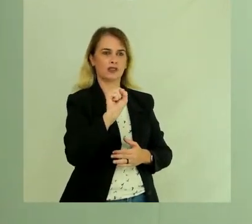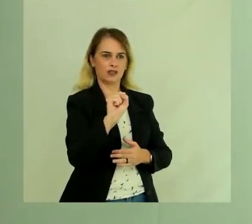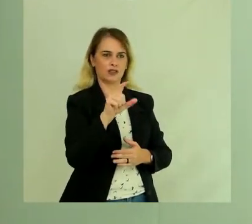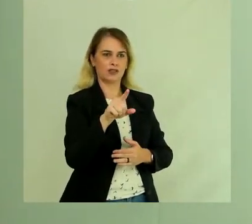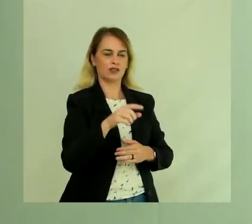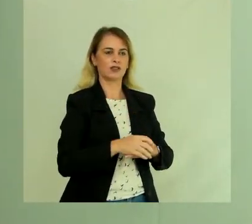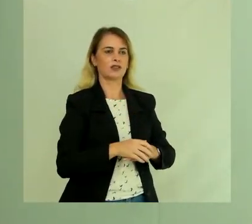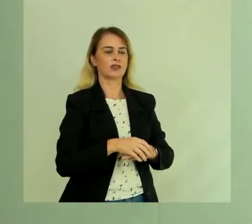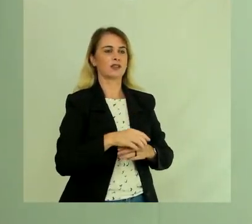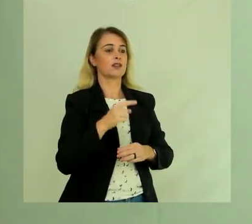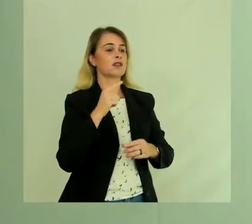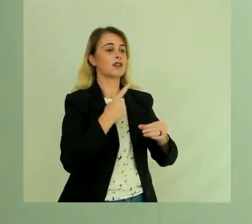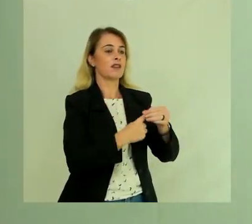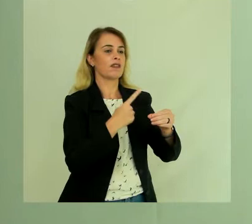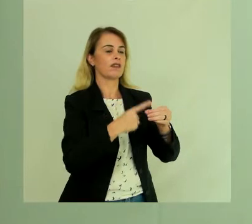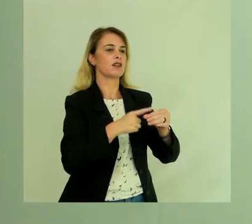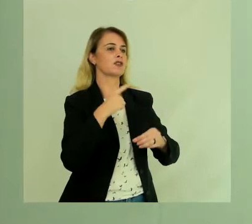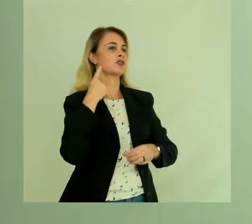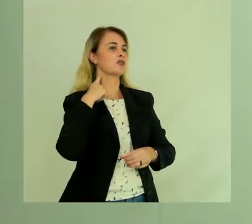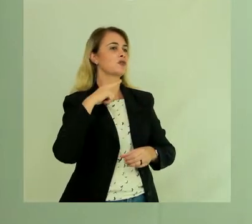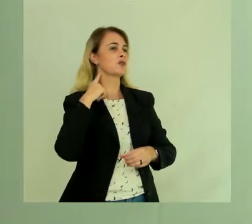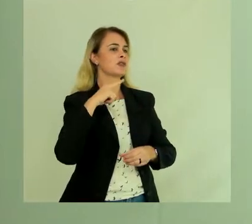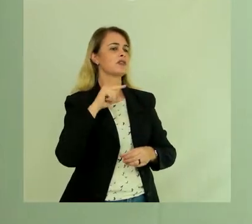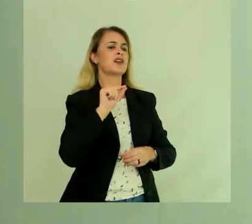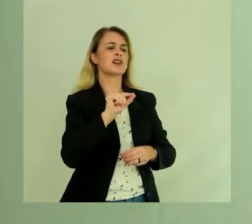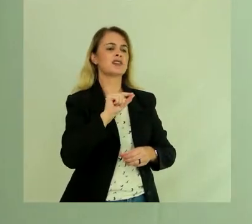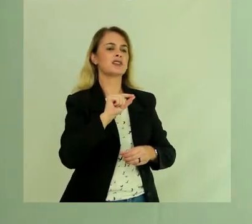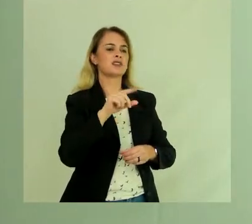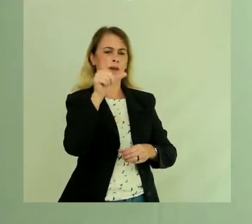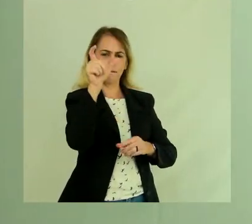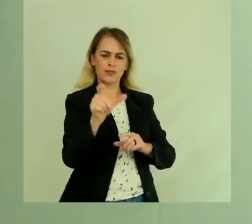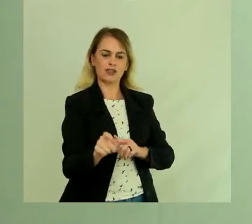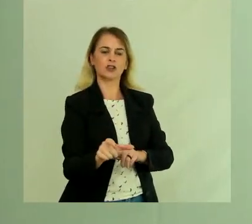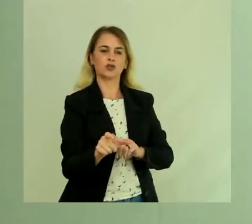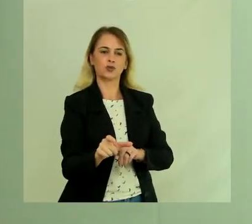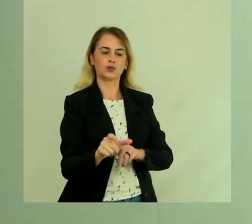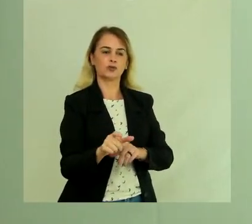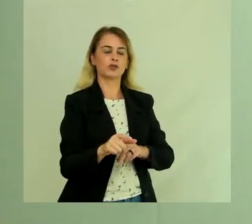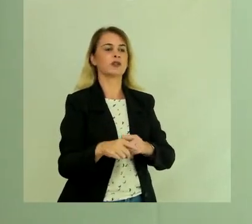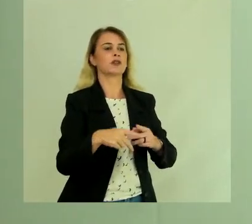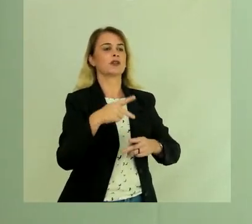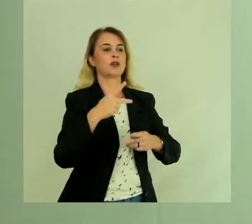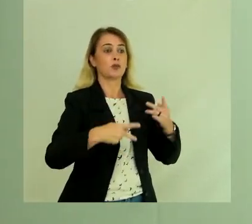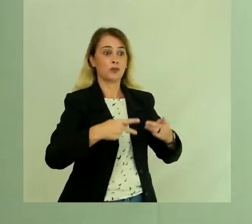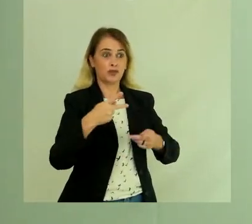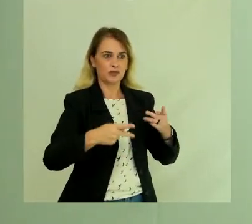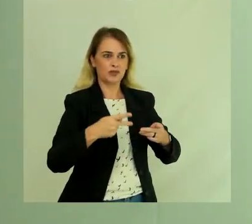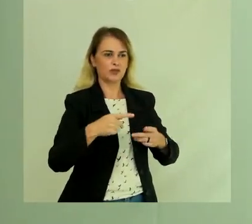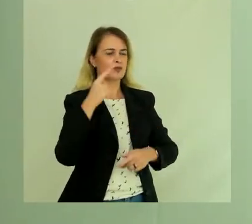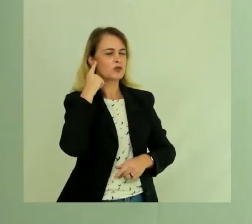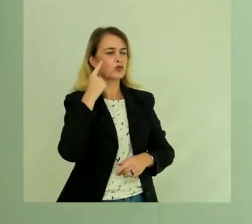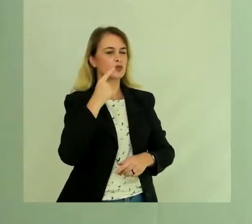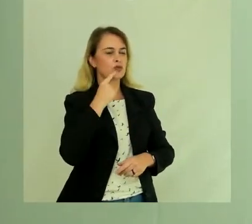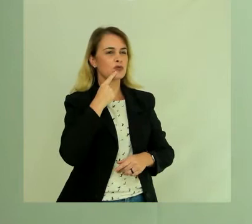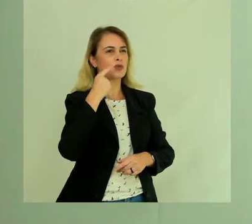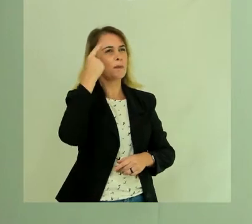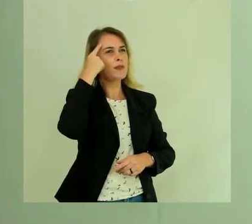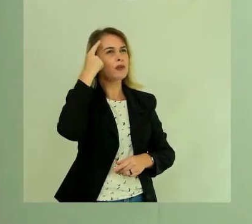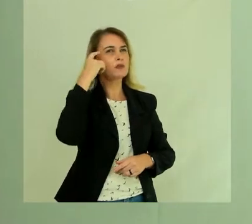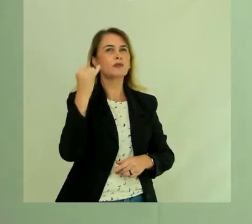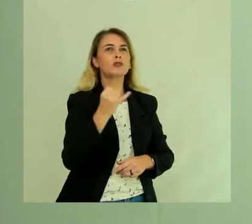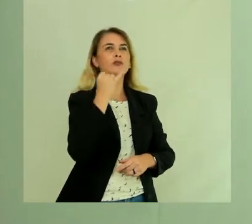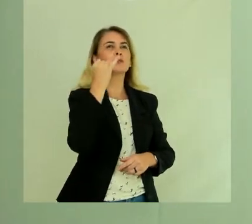de Janeiro. Esse Huet, ele era um professor surdo e muito preocupado com a educação